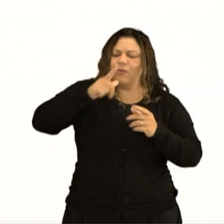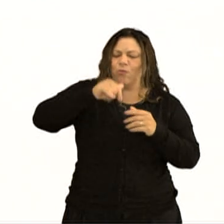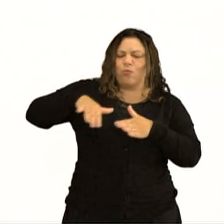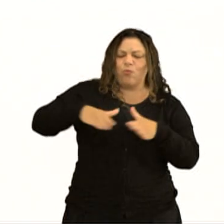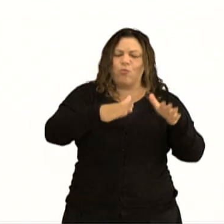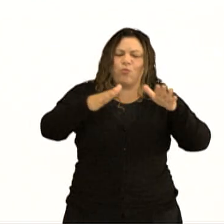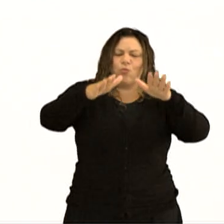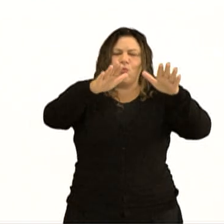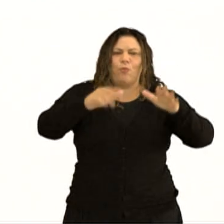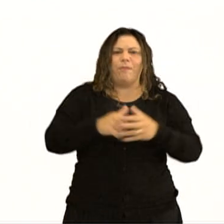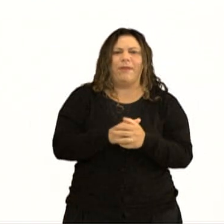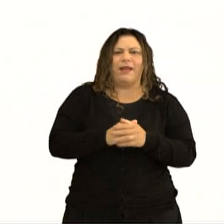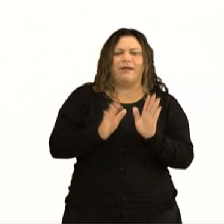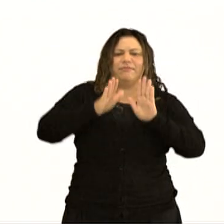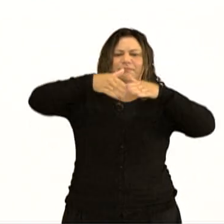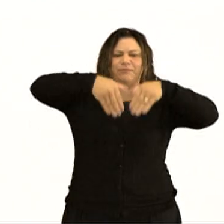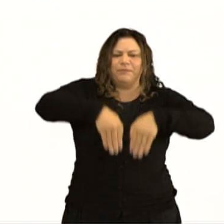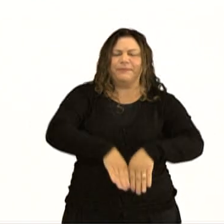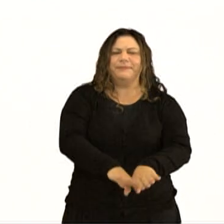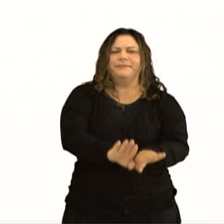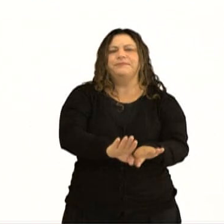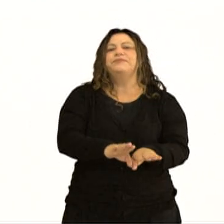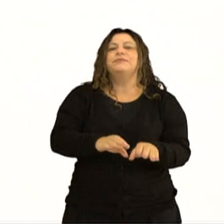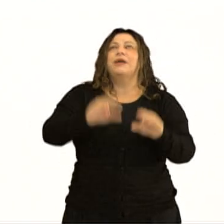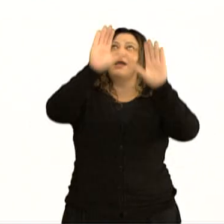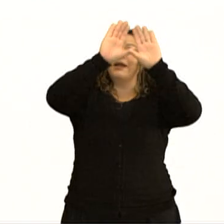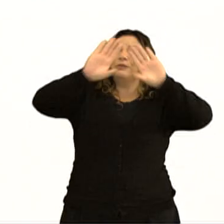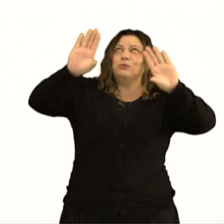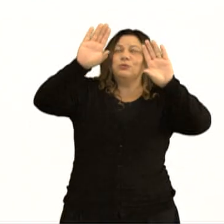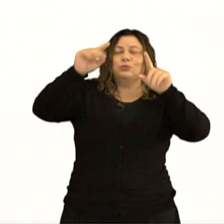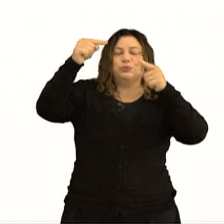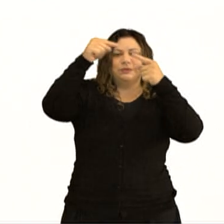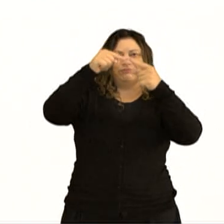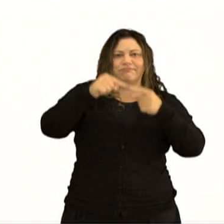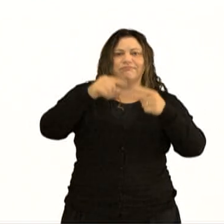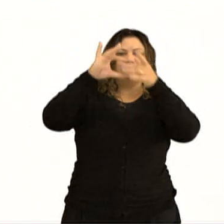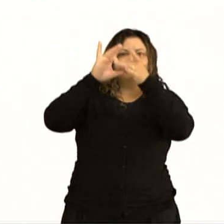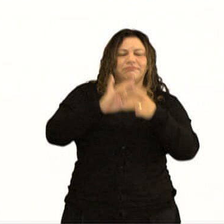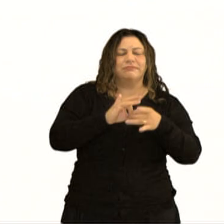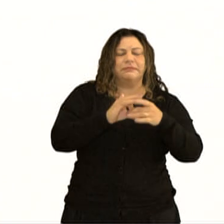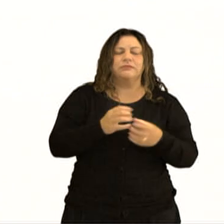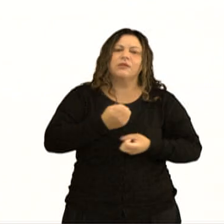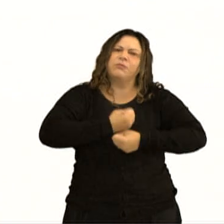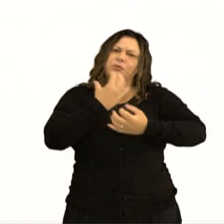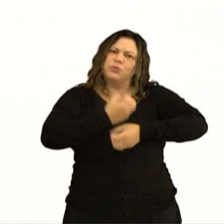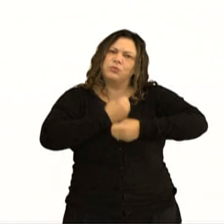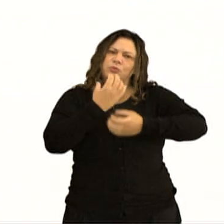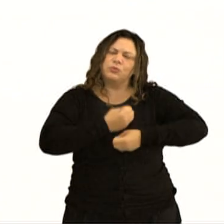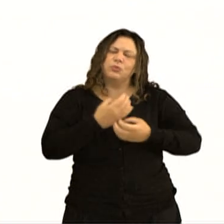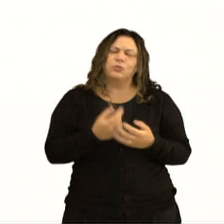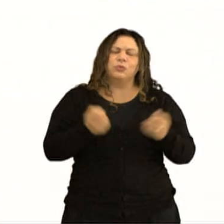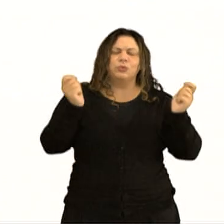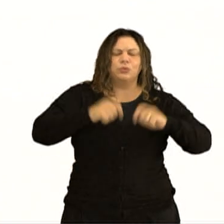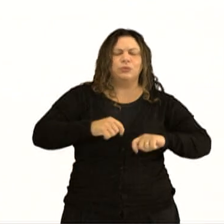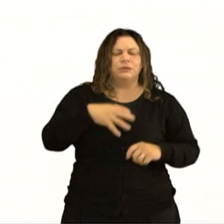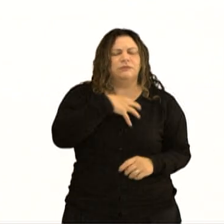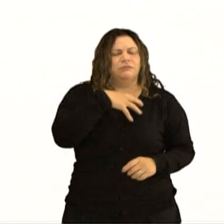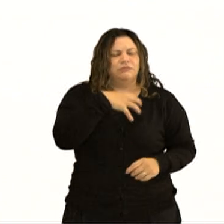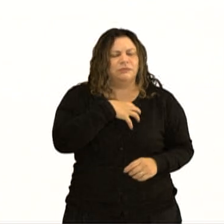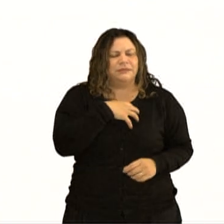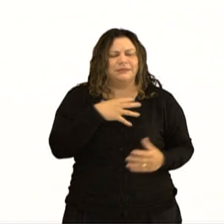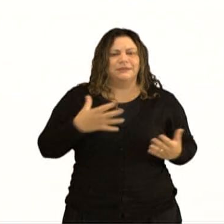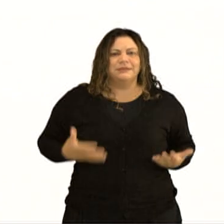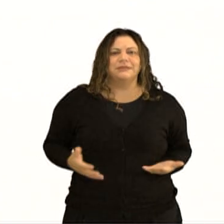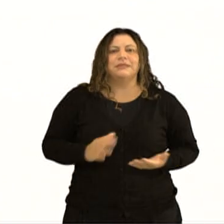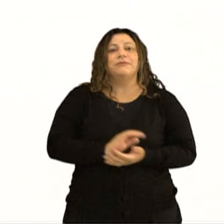em uma experiência que lhe deu grande alegria, satisfação, produza um poema expressando suas sensações e